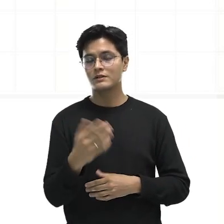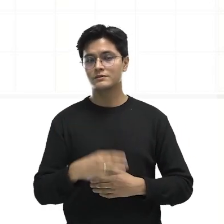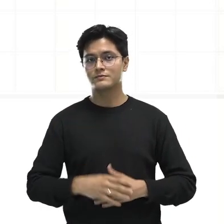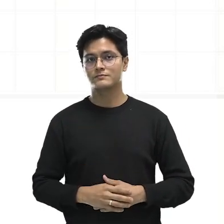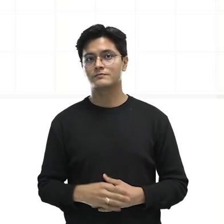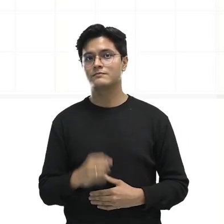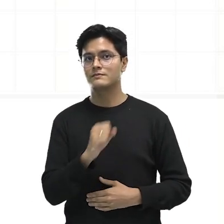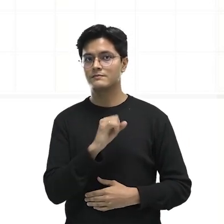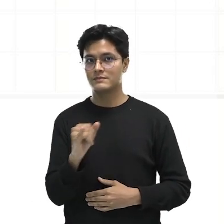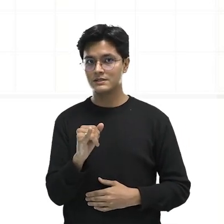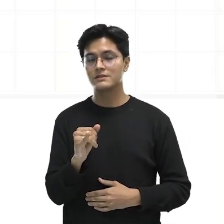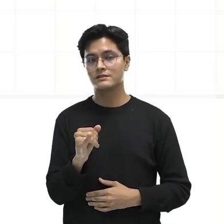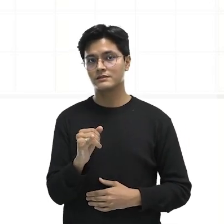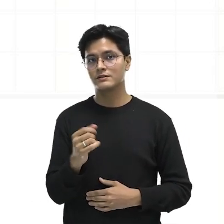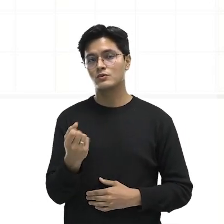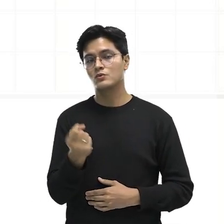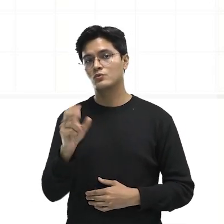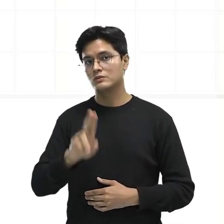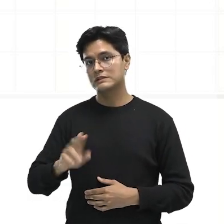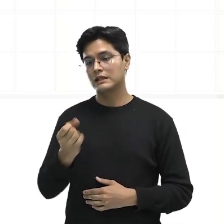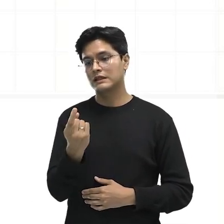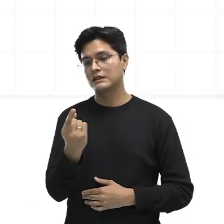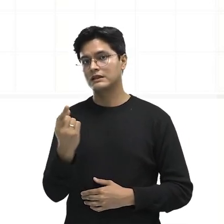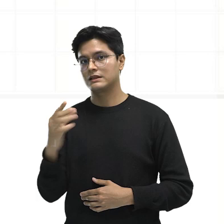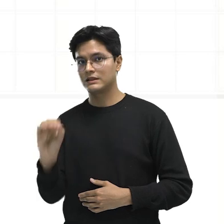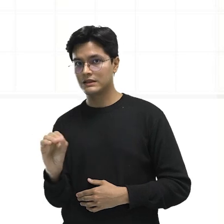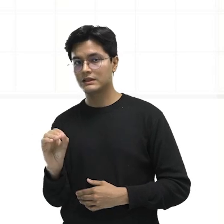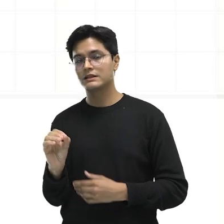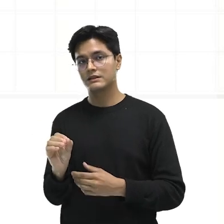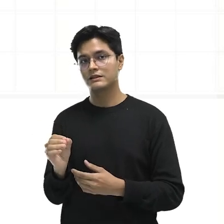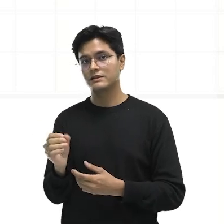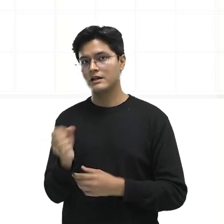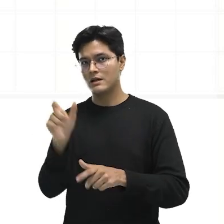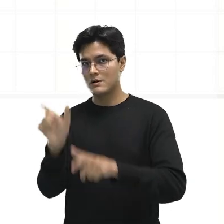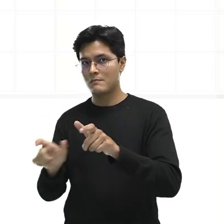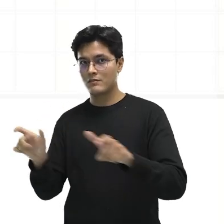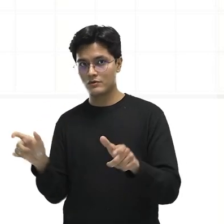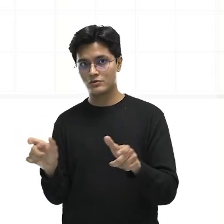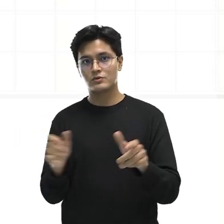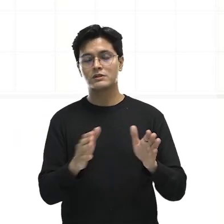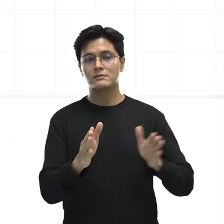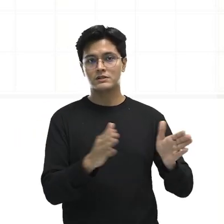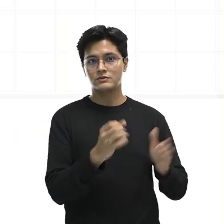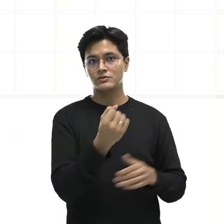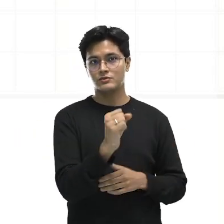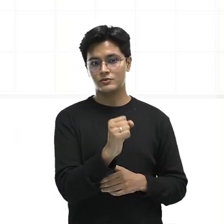8, com 15 eu apaguei em menos tempo, tá?